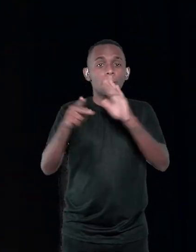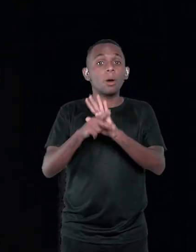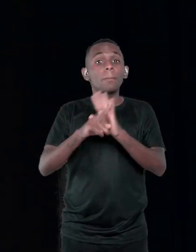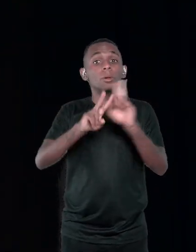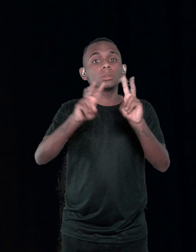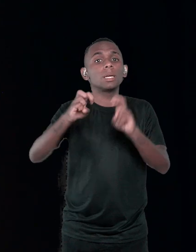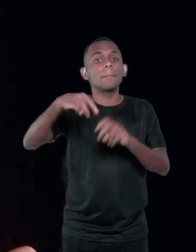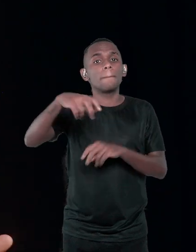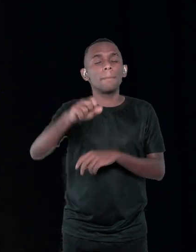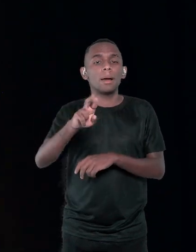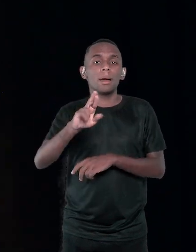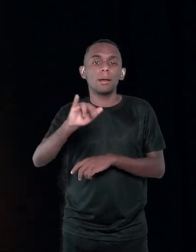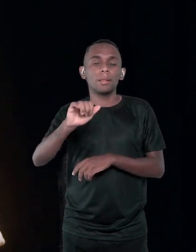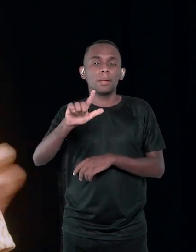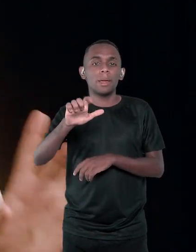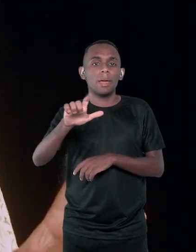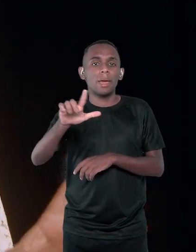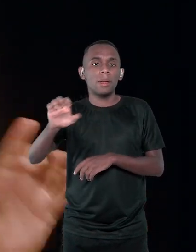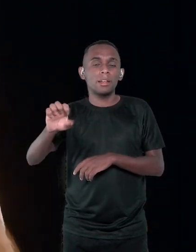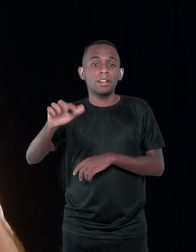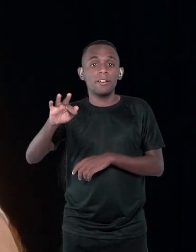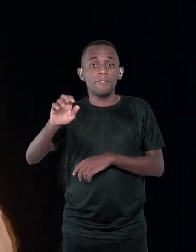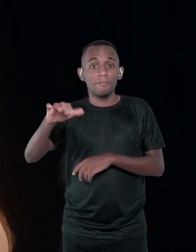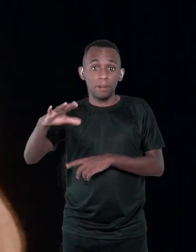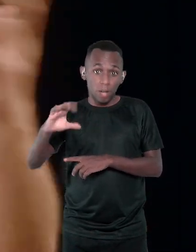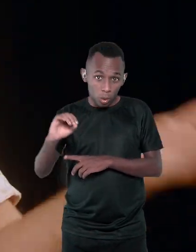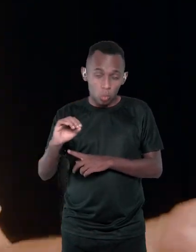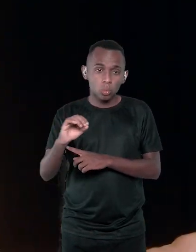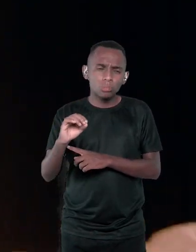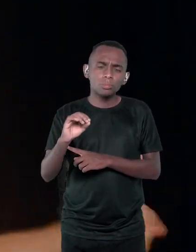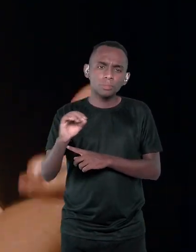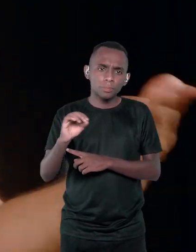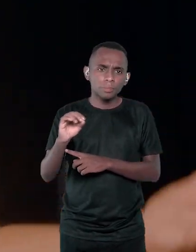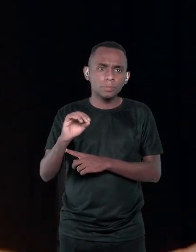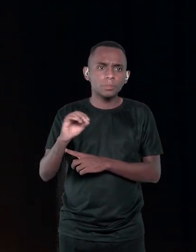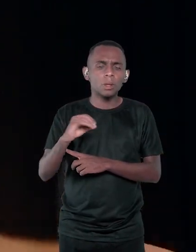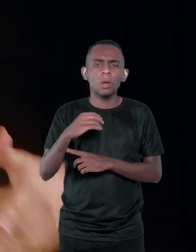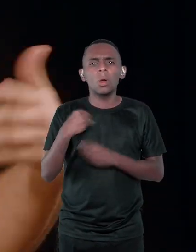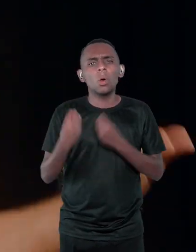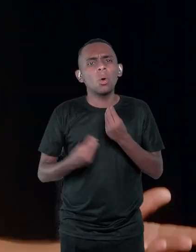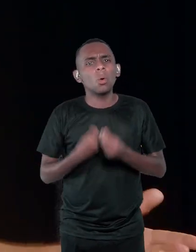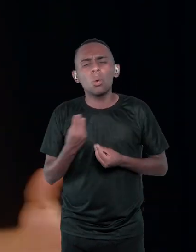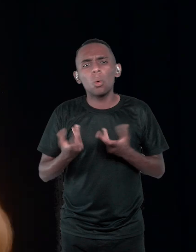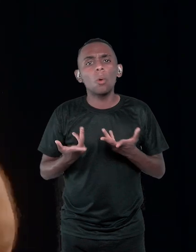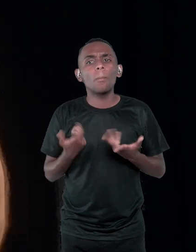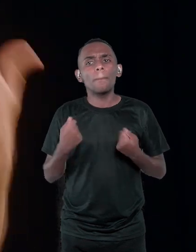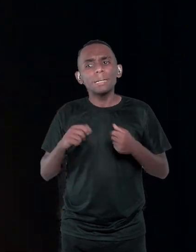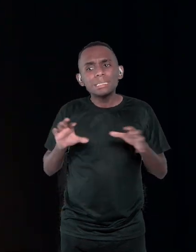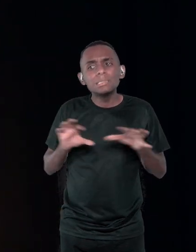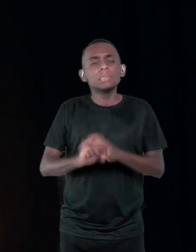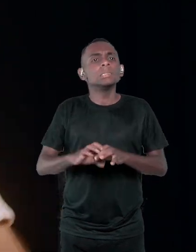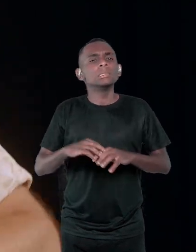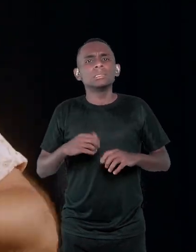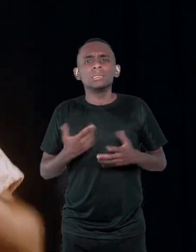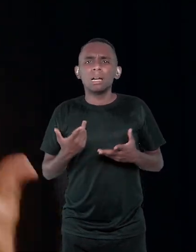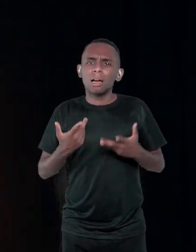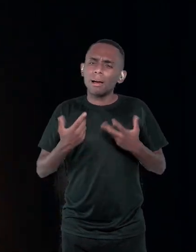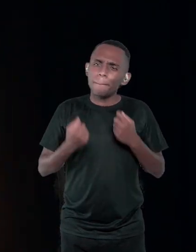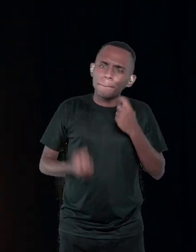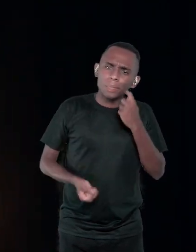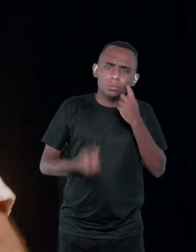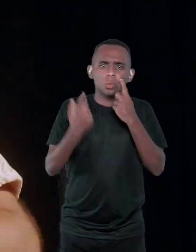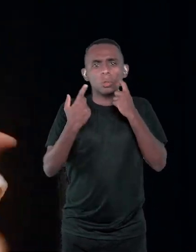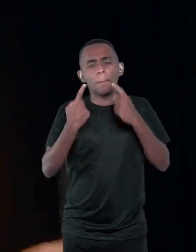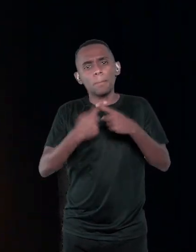Marielle Franco. E aí ela conta, fala, então, como não abraçar isso? Como não se revoltar com isso? Eu sou uma